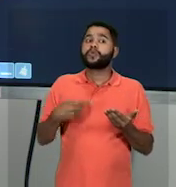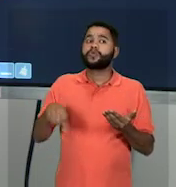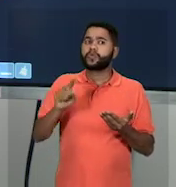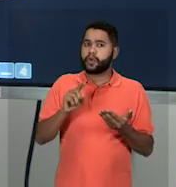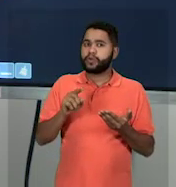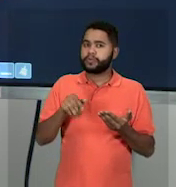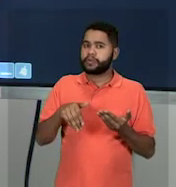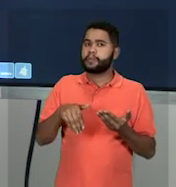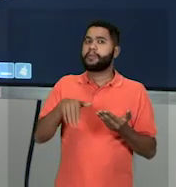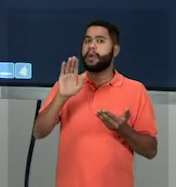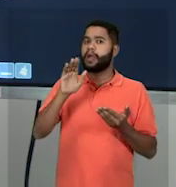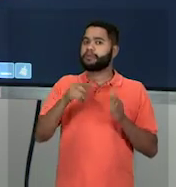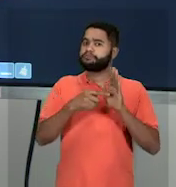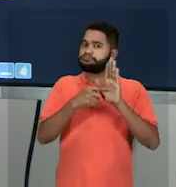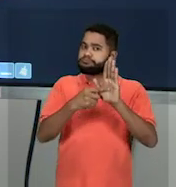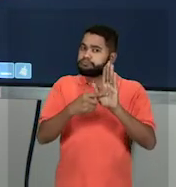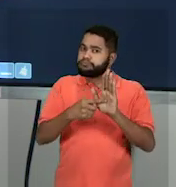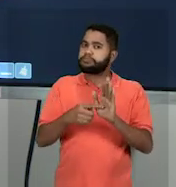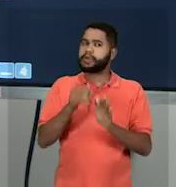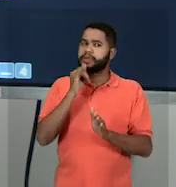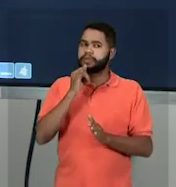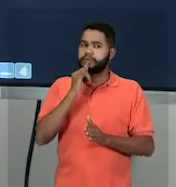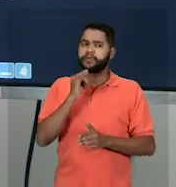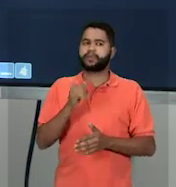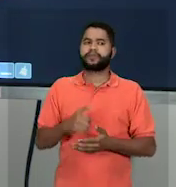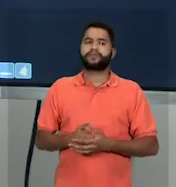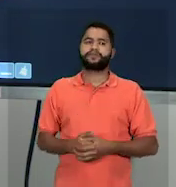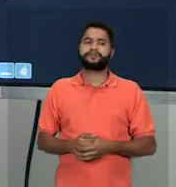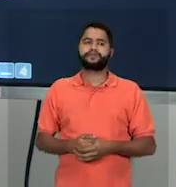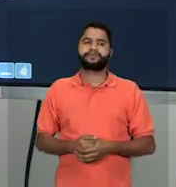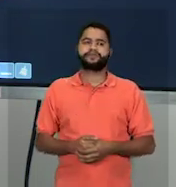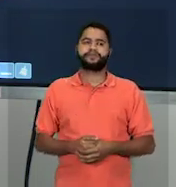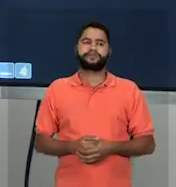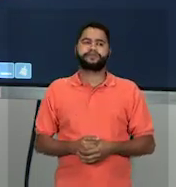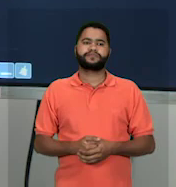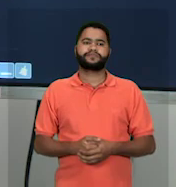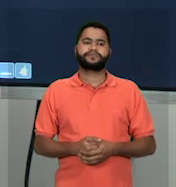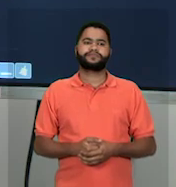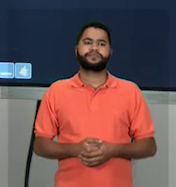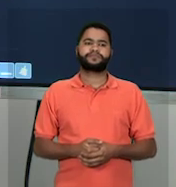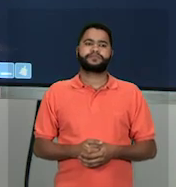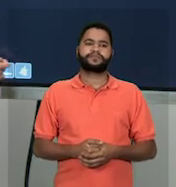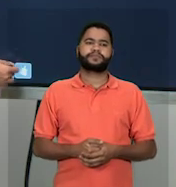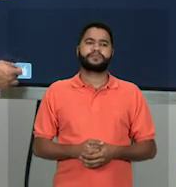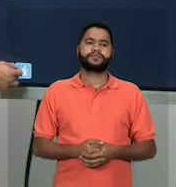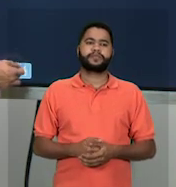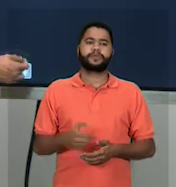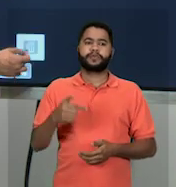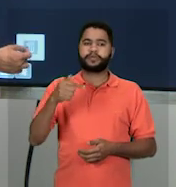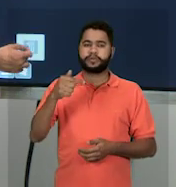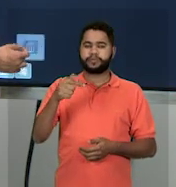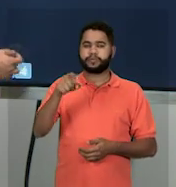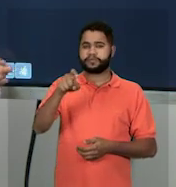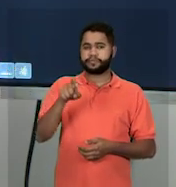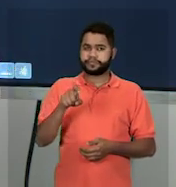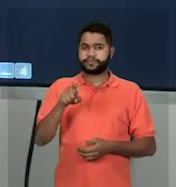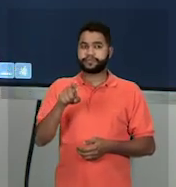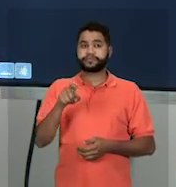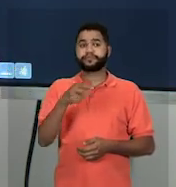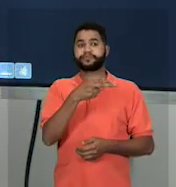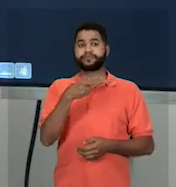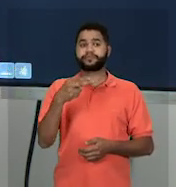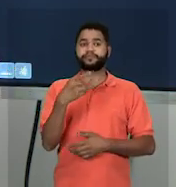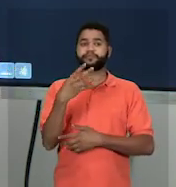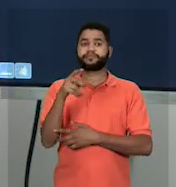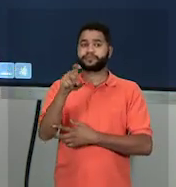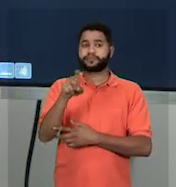ver mais exemplos você tem segurança próximo exemplo ó 7x e é